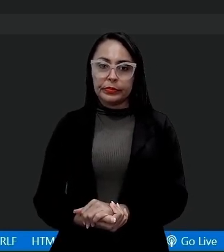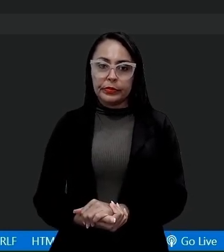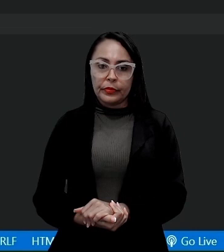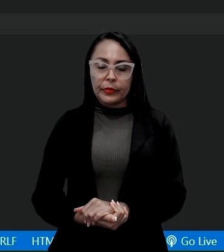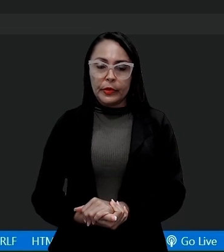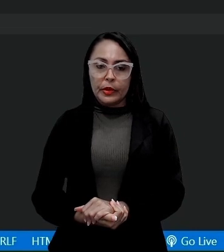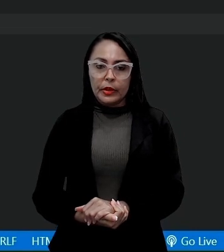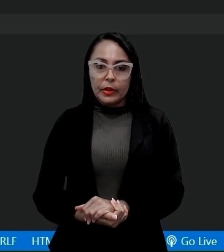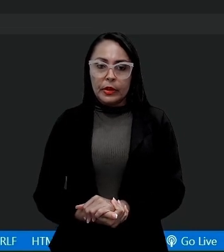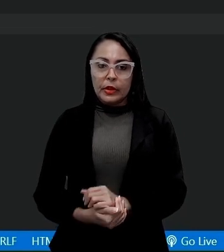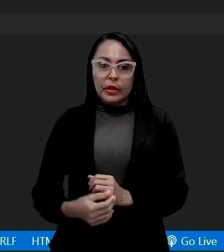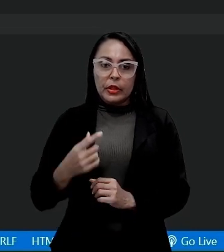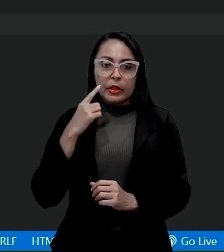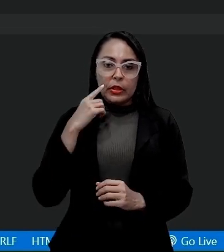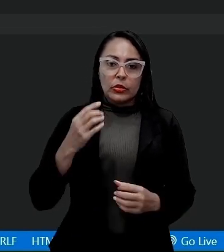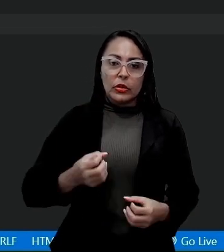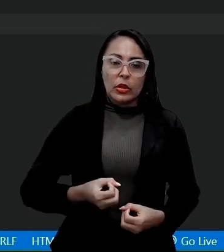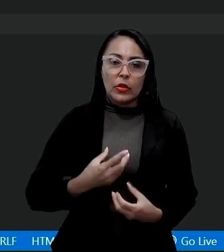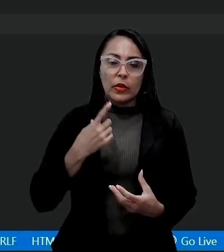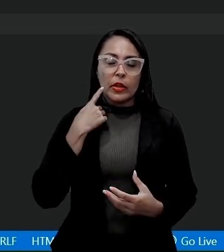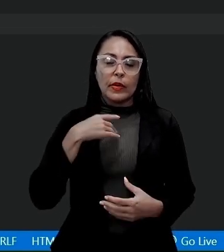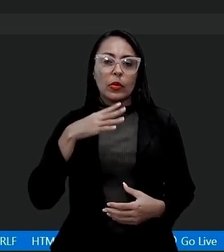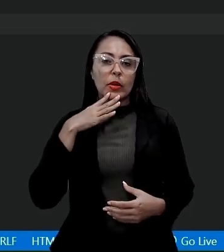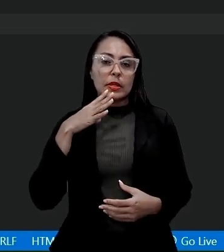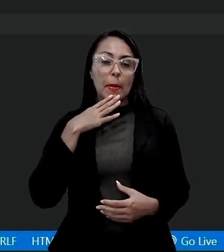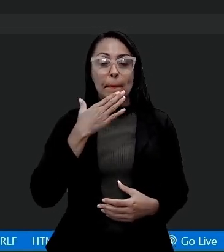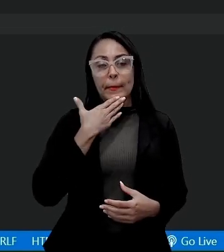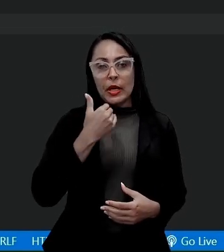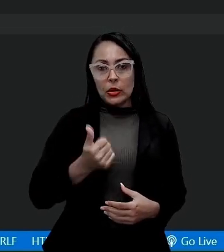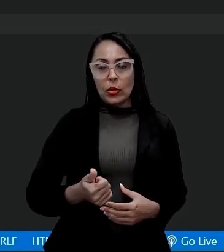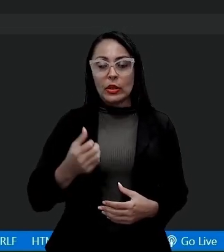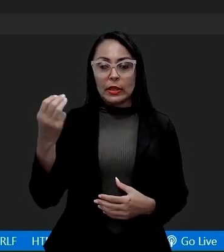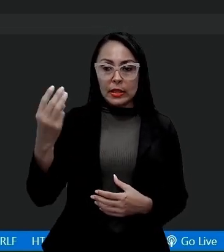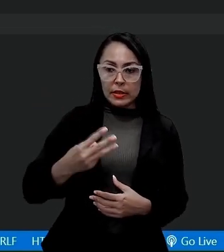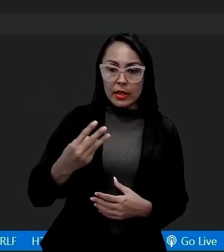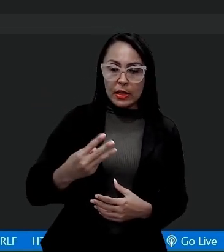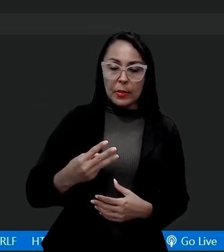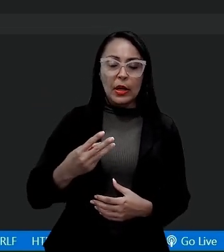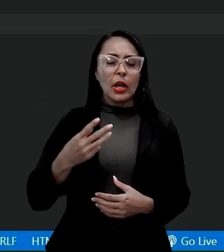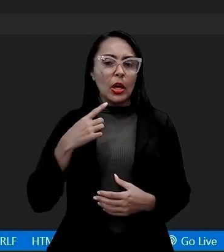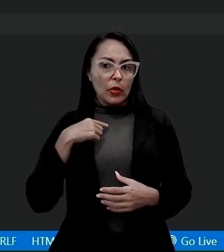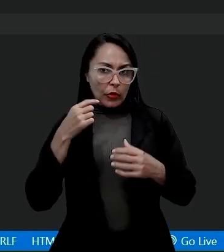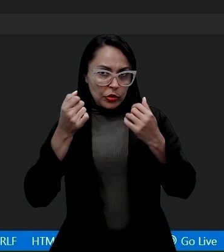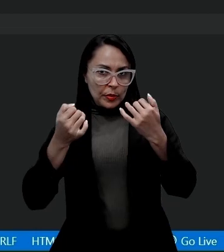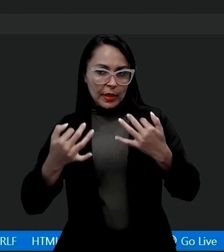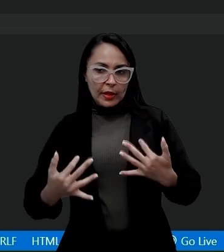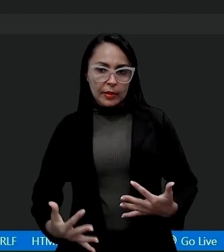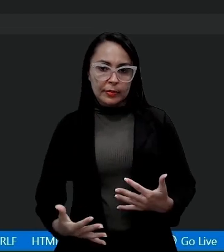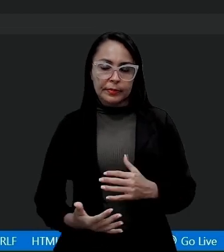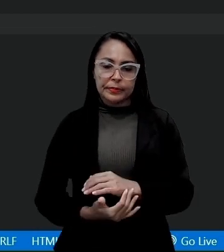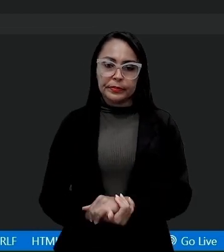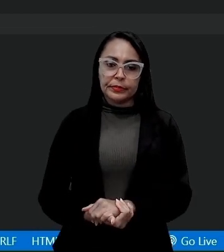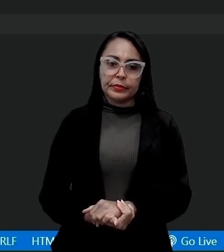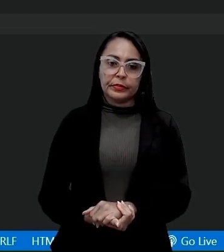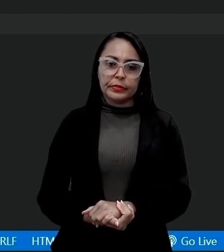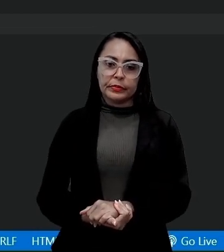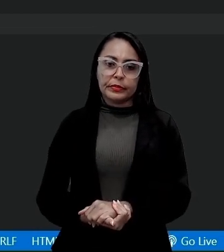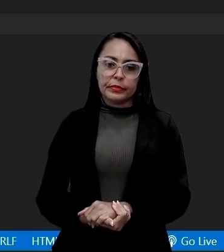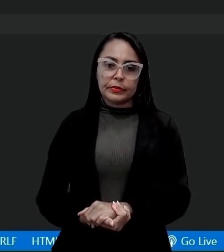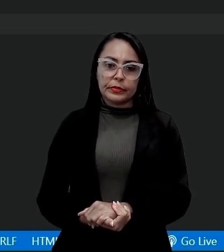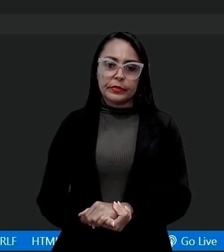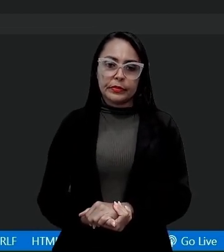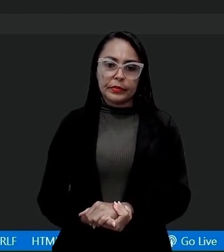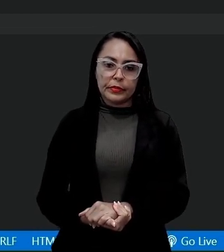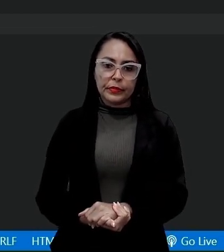Essa instrução você vai conhecer melhor na próxima unidade, na unidade 3. Mas eu vou explicar ela aqui rapidinho para vocês. O objeto